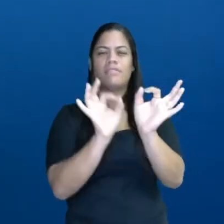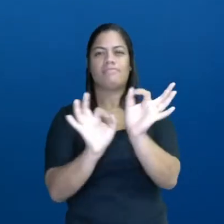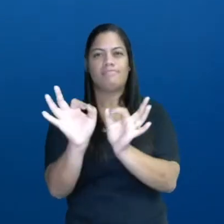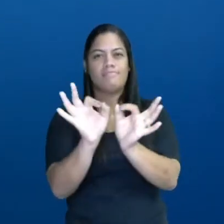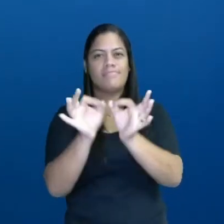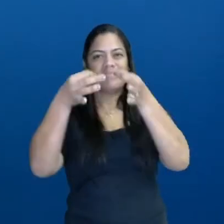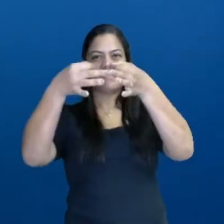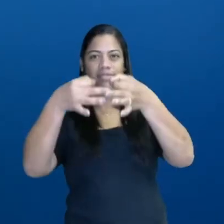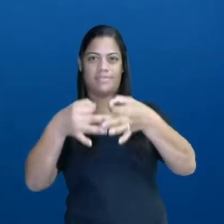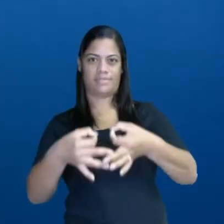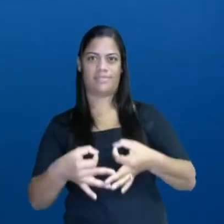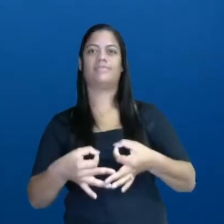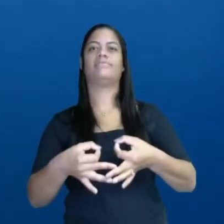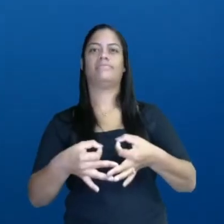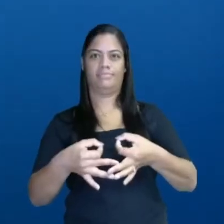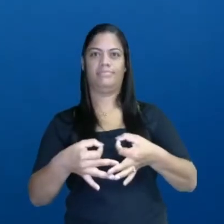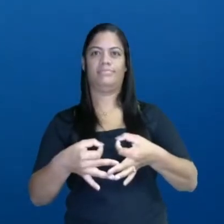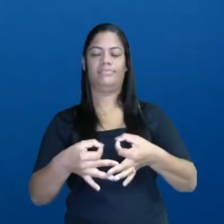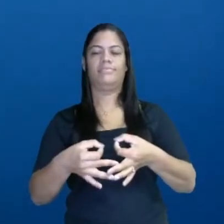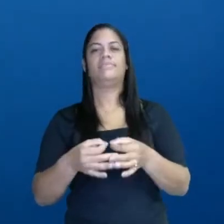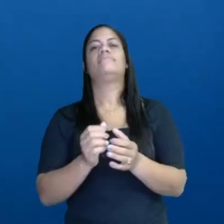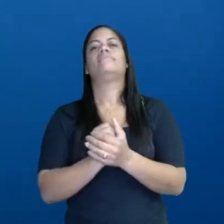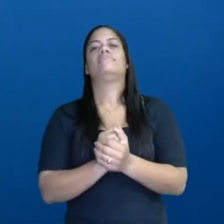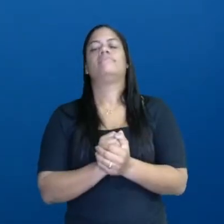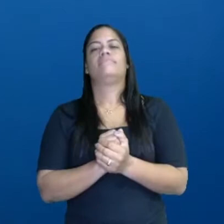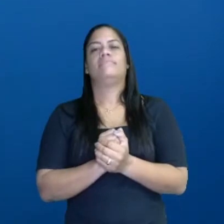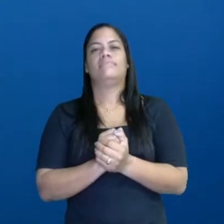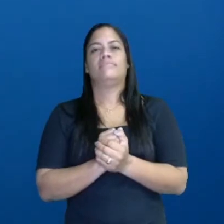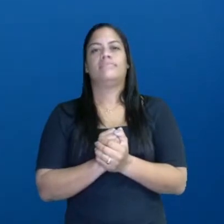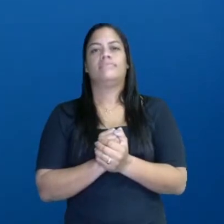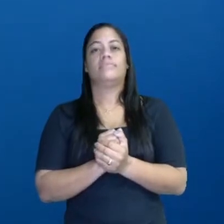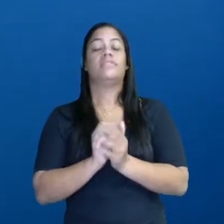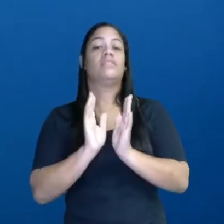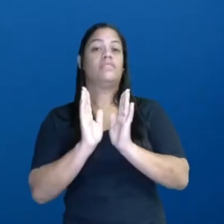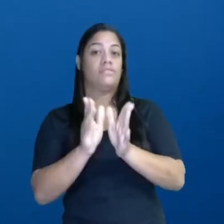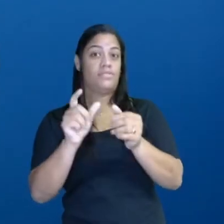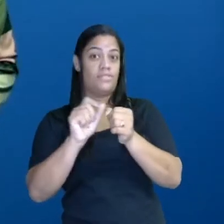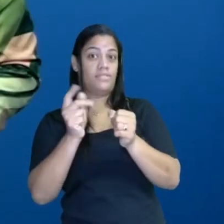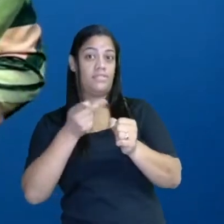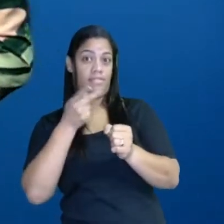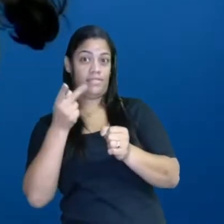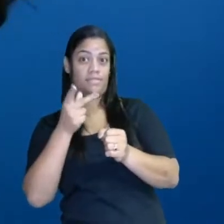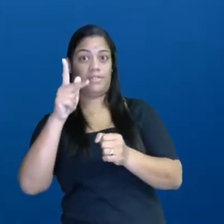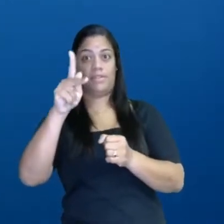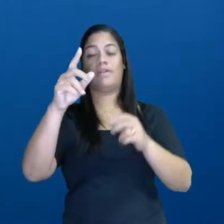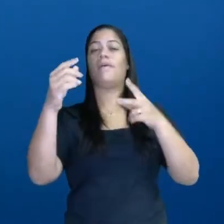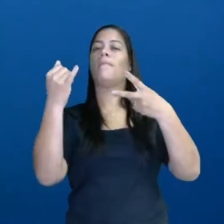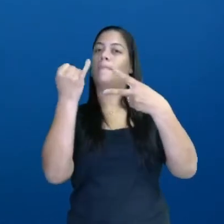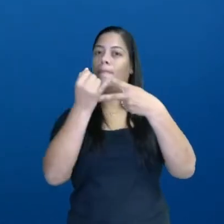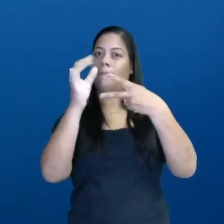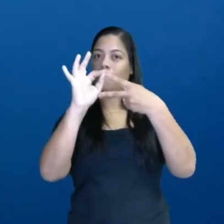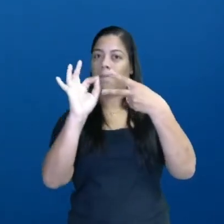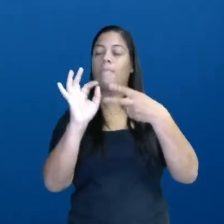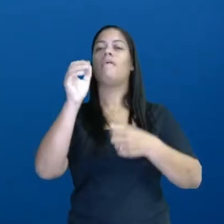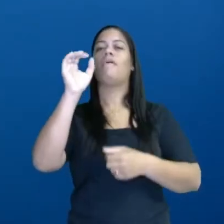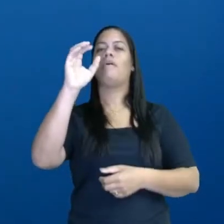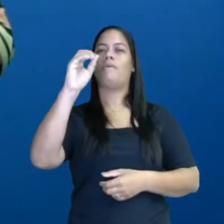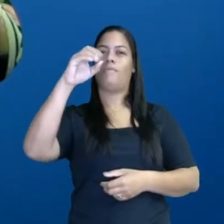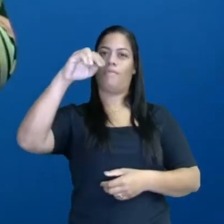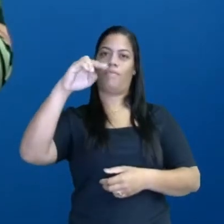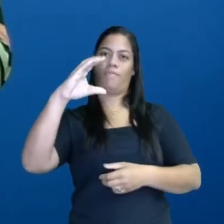semi-reta, de um ponto para outro, ficando dentro do polígono. Já quando a gente fala do polígono côncavo,